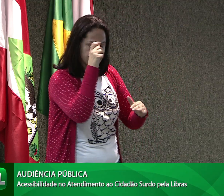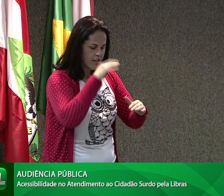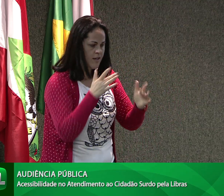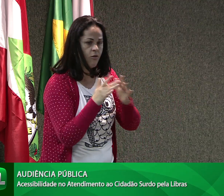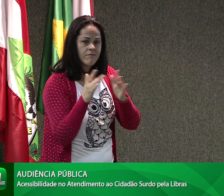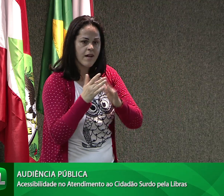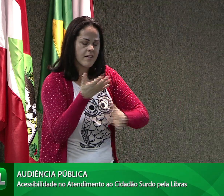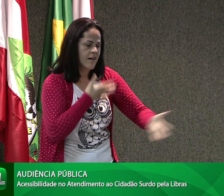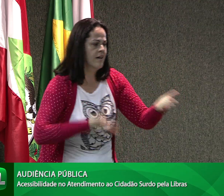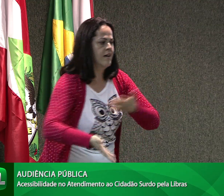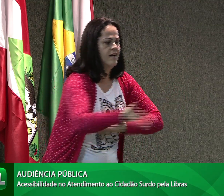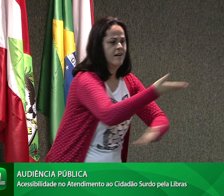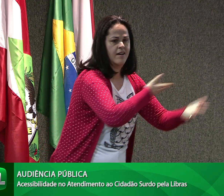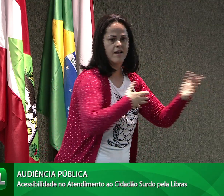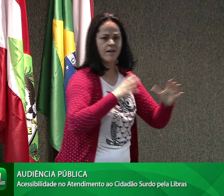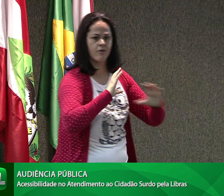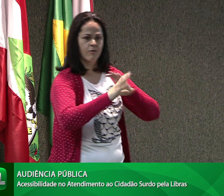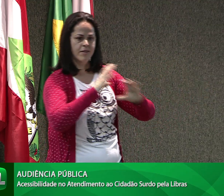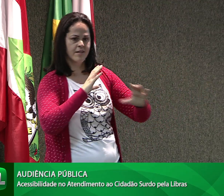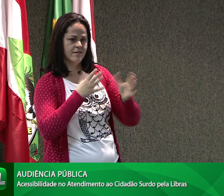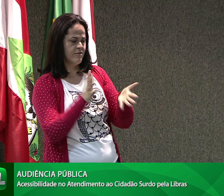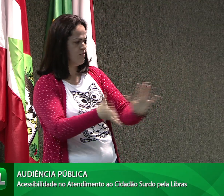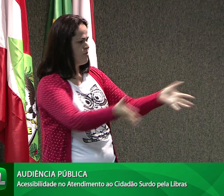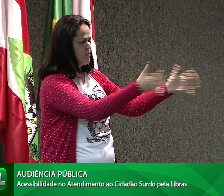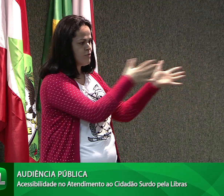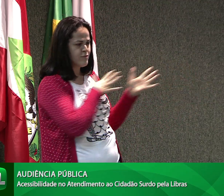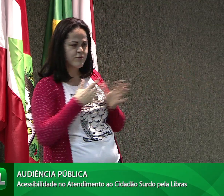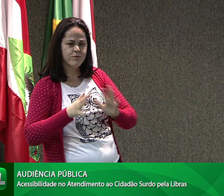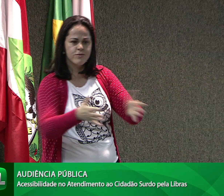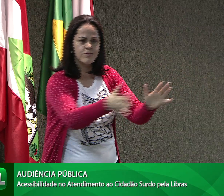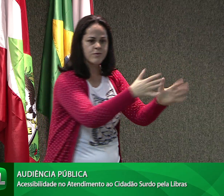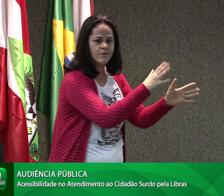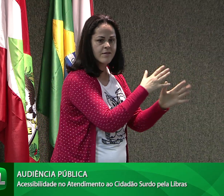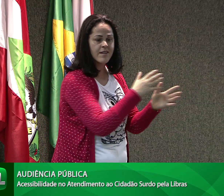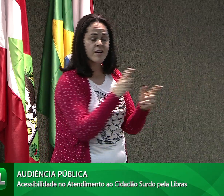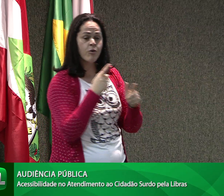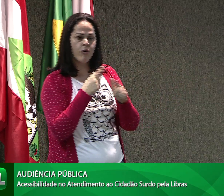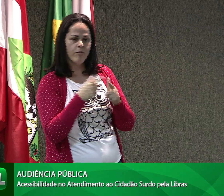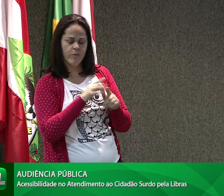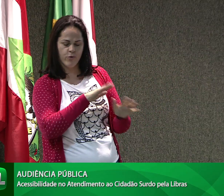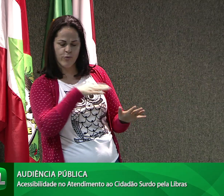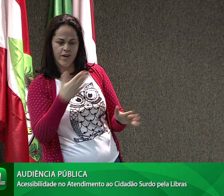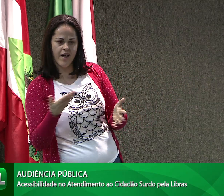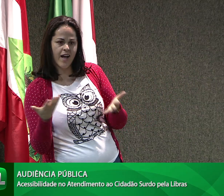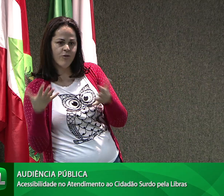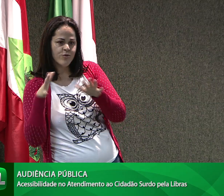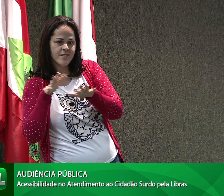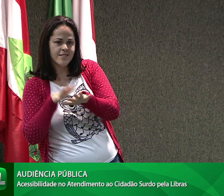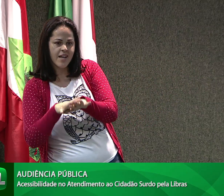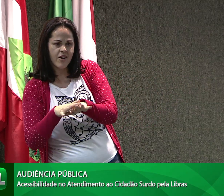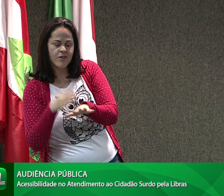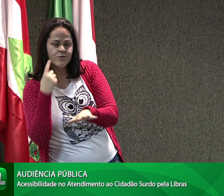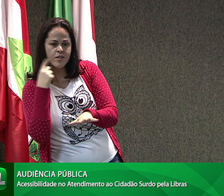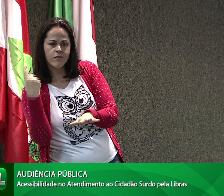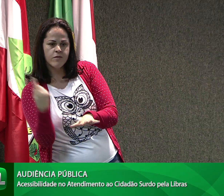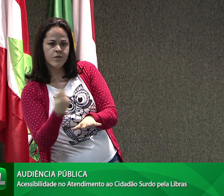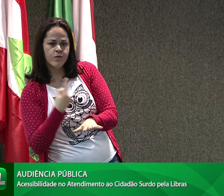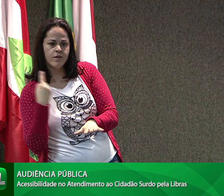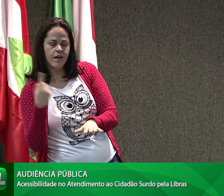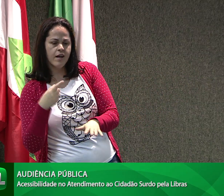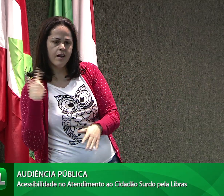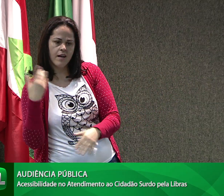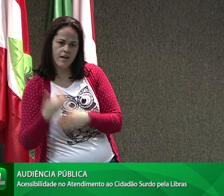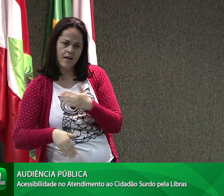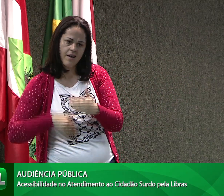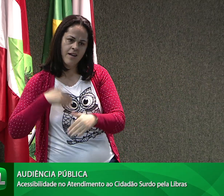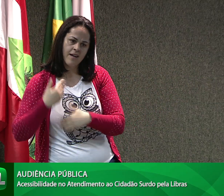escola que tenha esse atendimento e tenha esse contato e essa interação, visando essa comunicação entre todos ali daquele ambiente, de fato